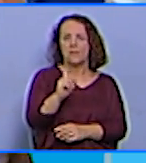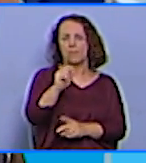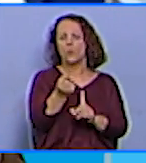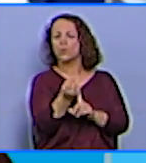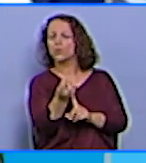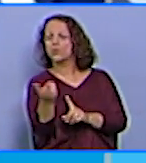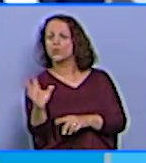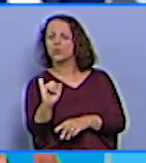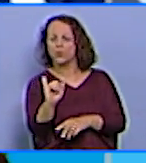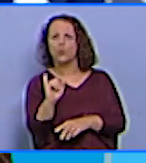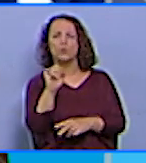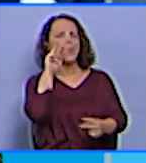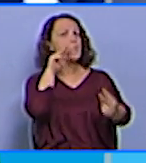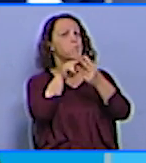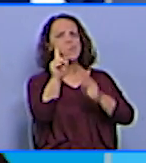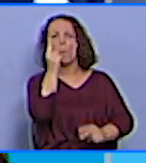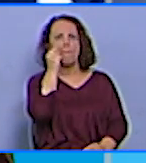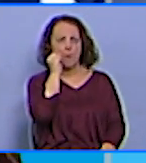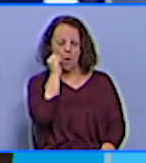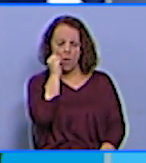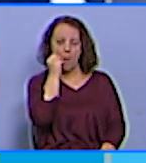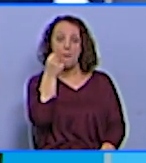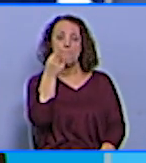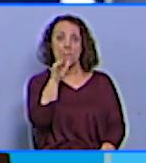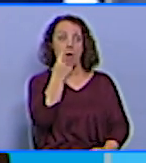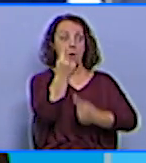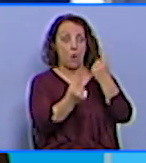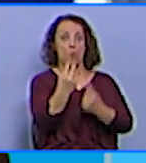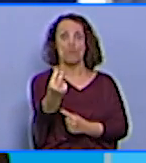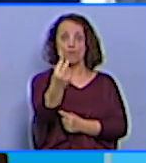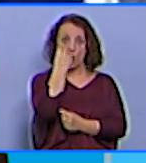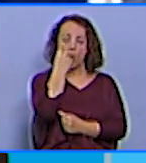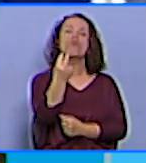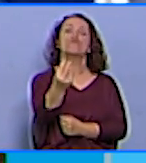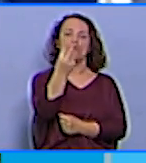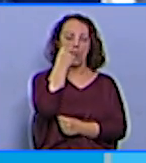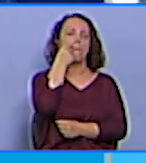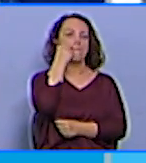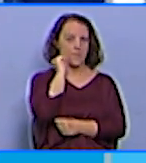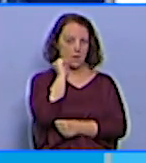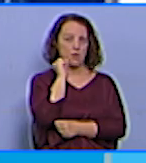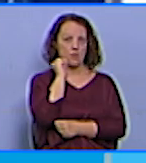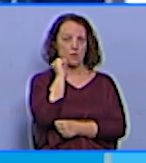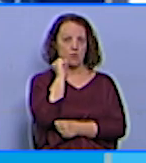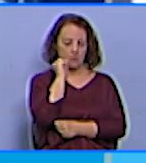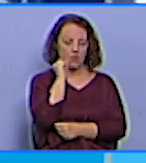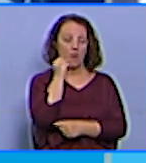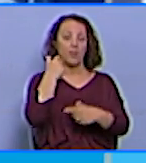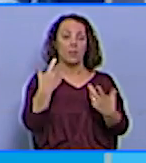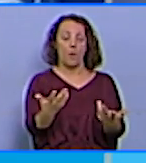viam o Pai, mas Jesus lembra-os, quem me vê, vê o Pai. Ou seja, e neste momento nós, se